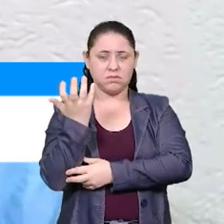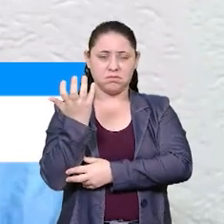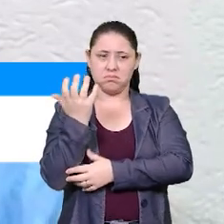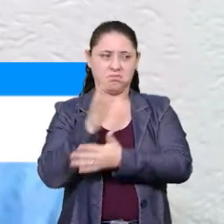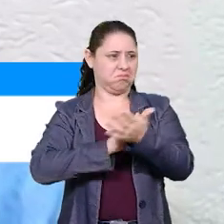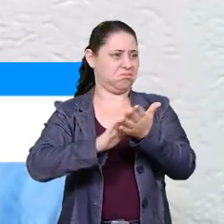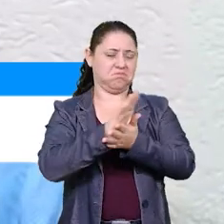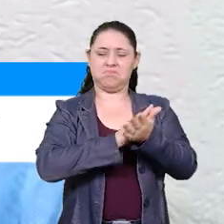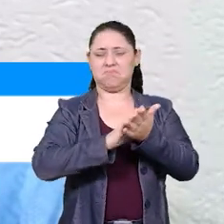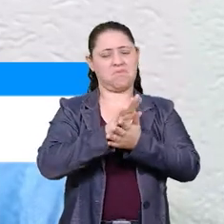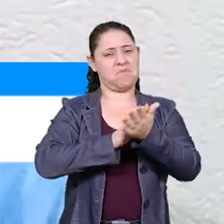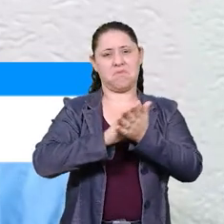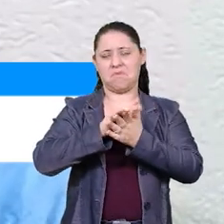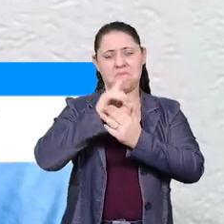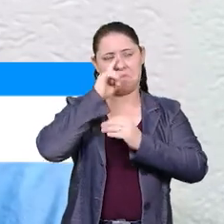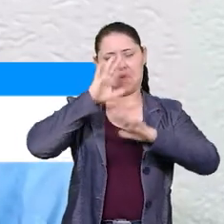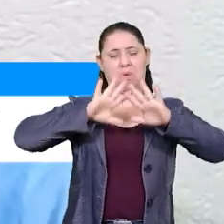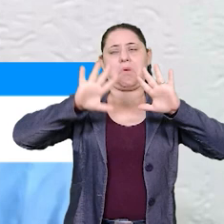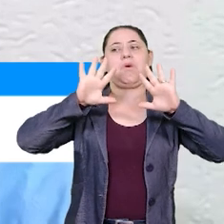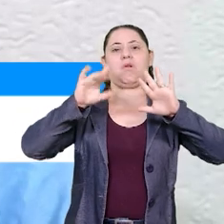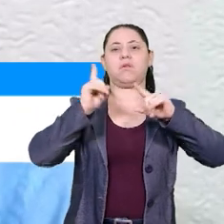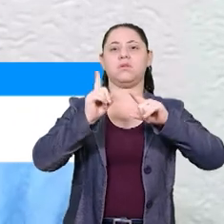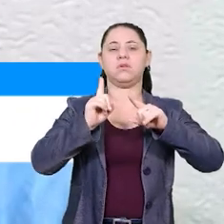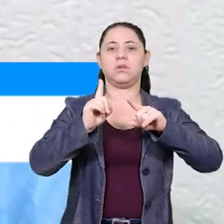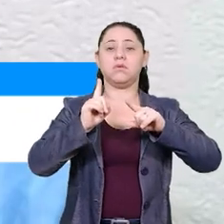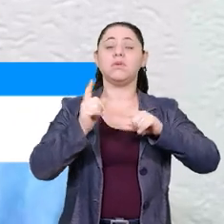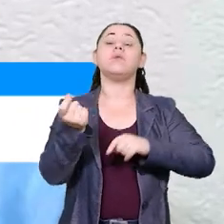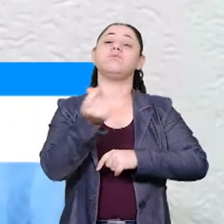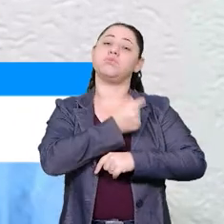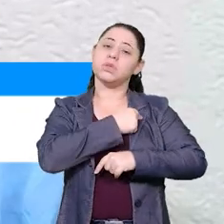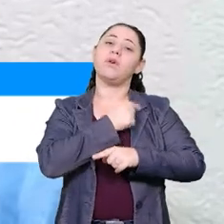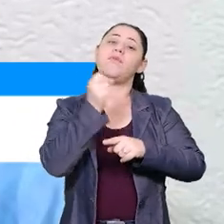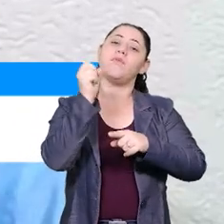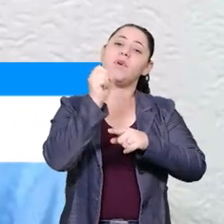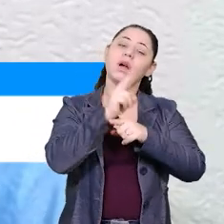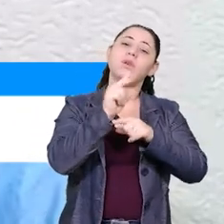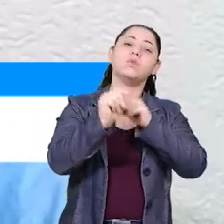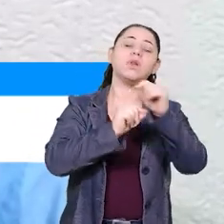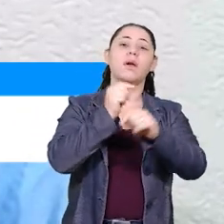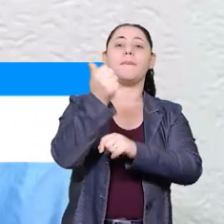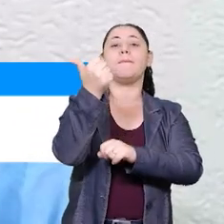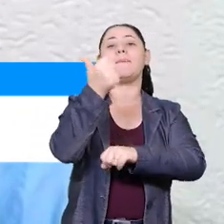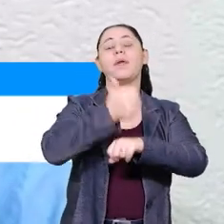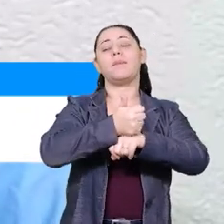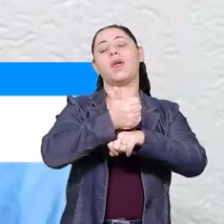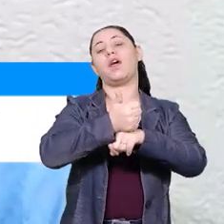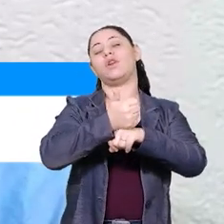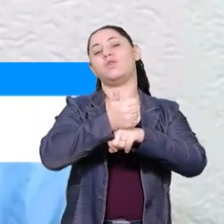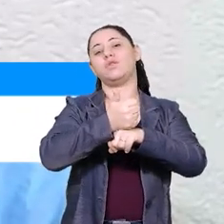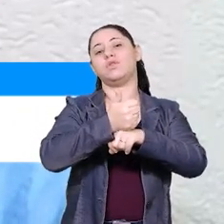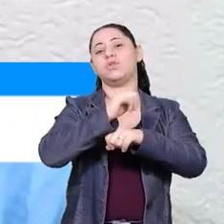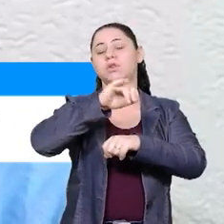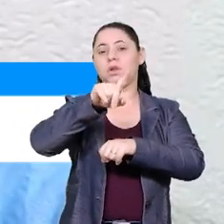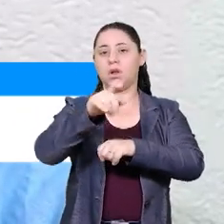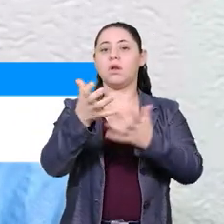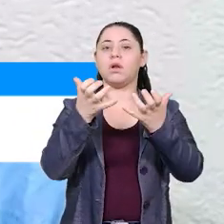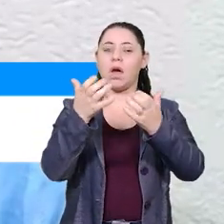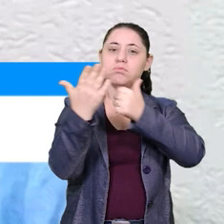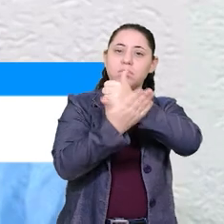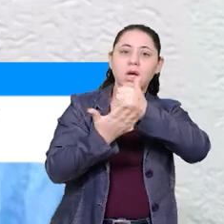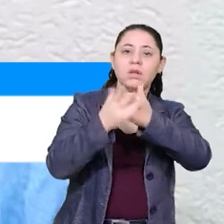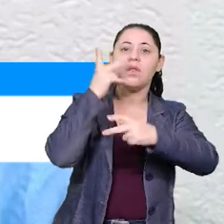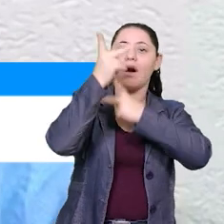a minha visão aí que pode acontecer nada de estranho ele será